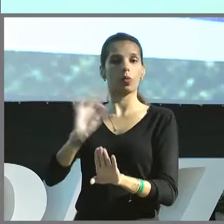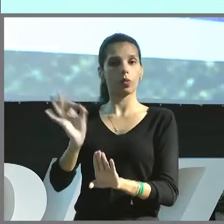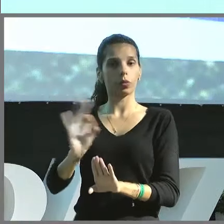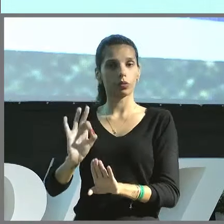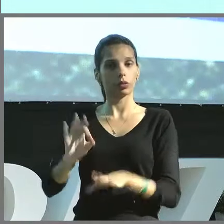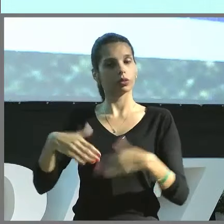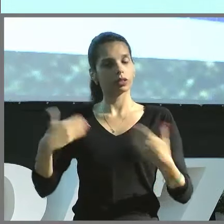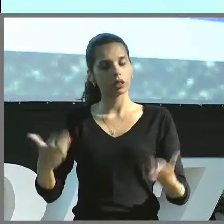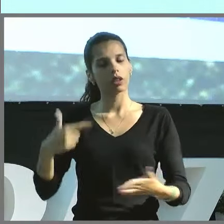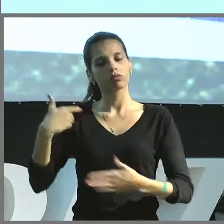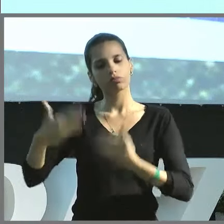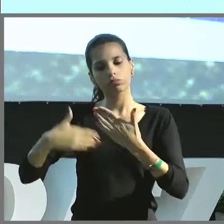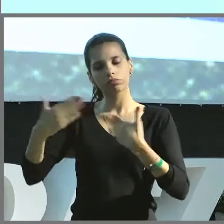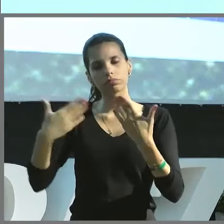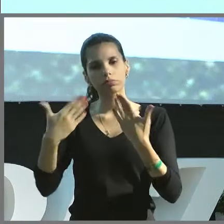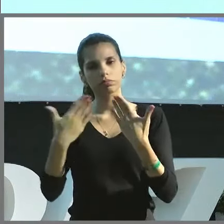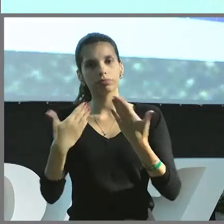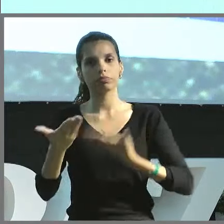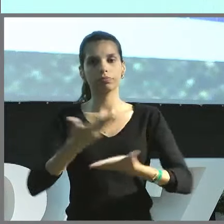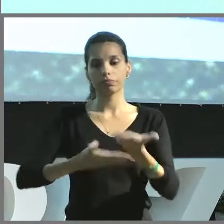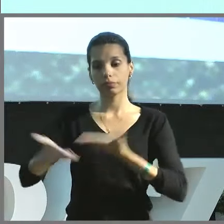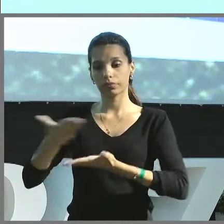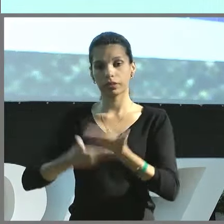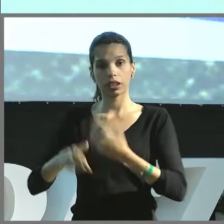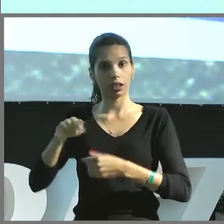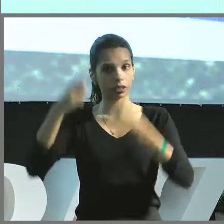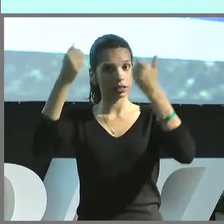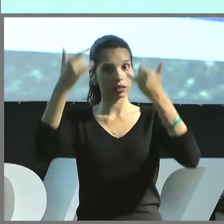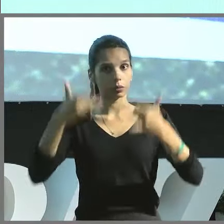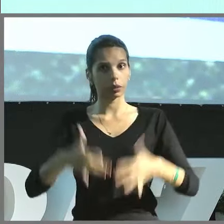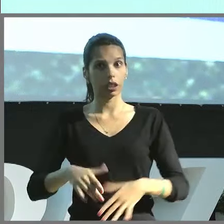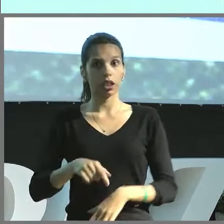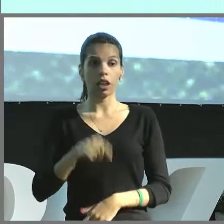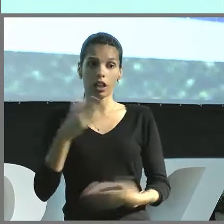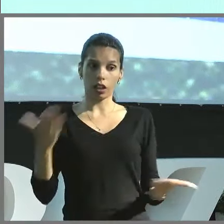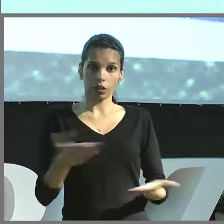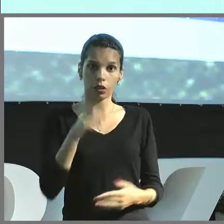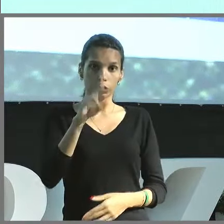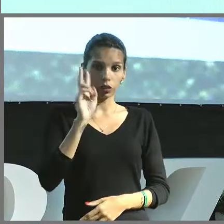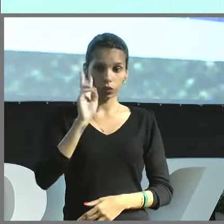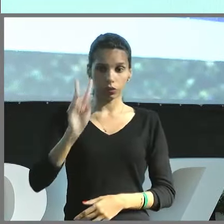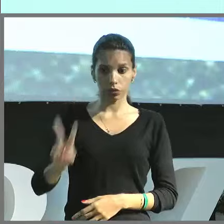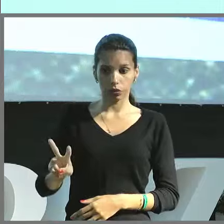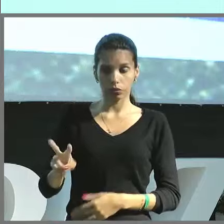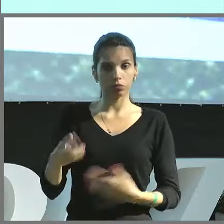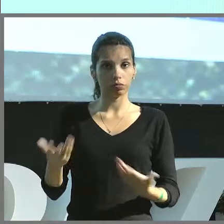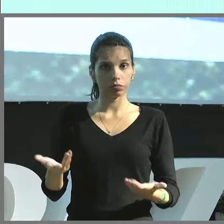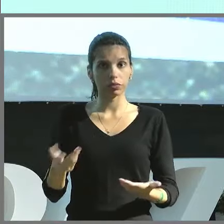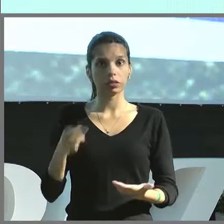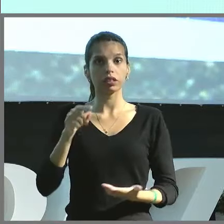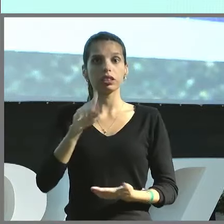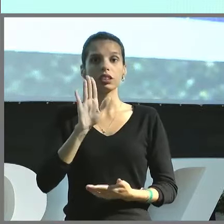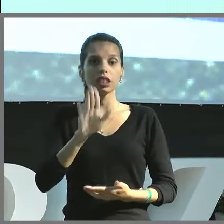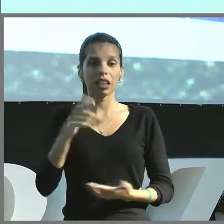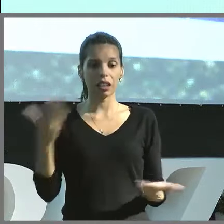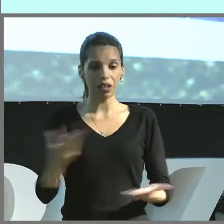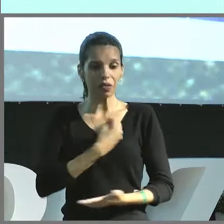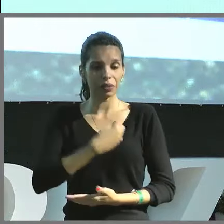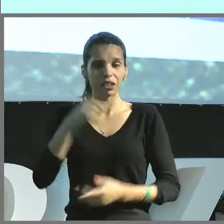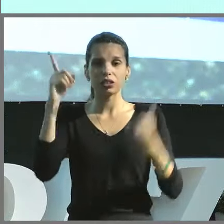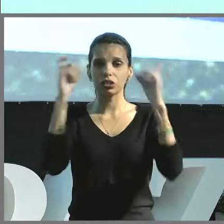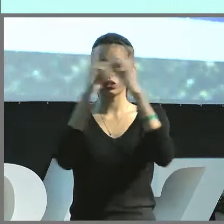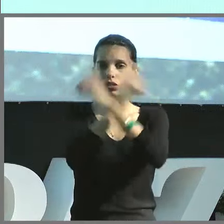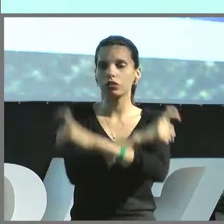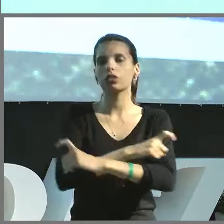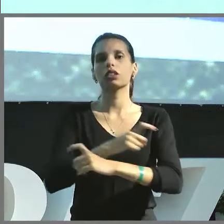diálogo foi correndo. E eu disse: e tu, então tu moras na rua? Eu disse: moro. E eu disse: mas essa vida é miserável. Que